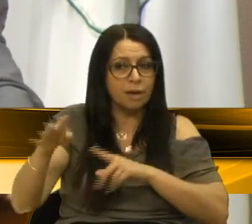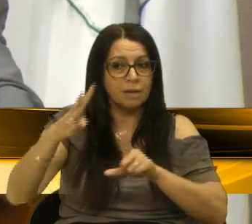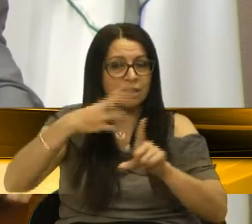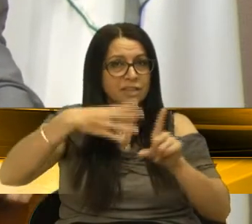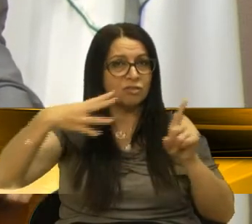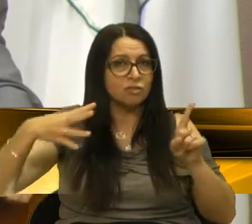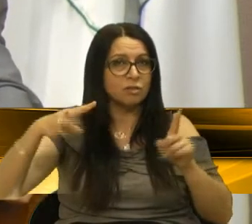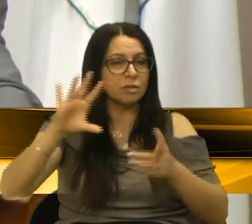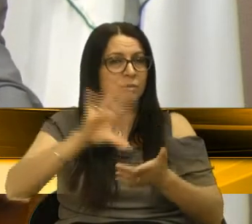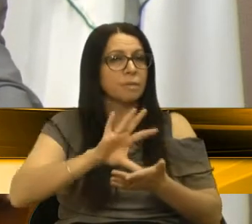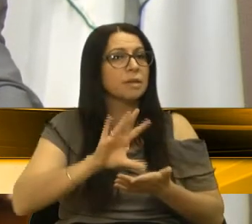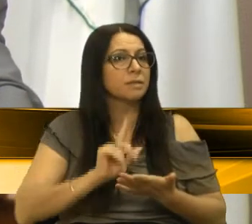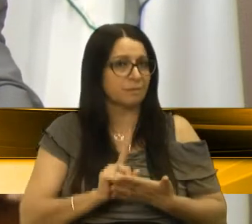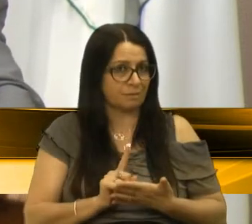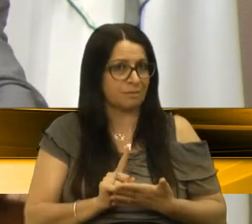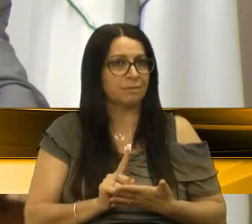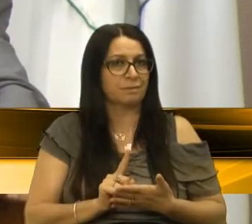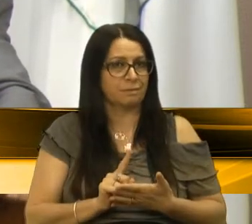praça.